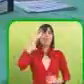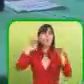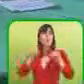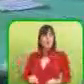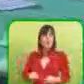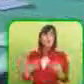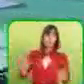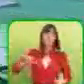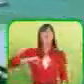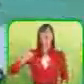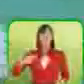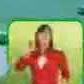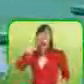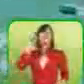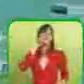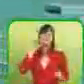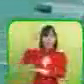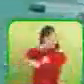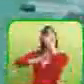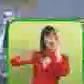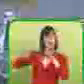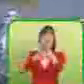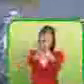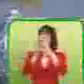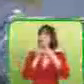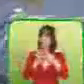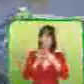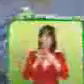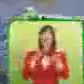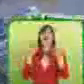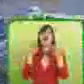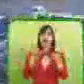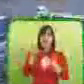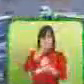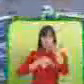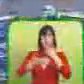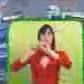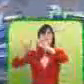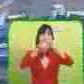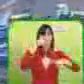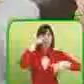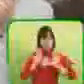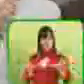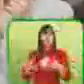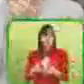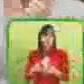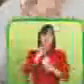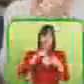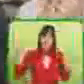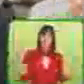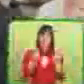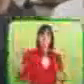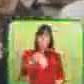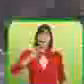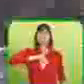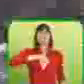Os verdes defendem uma Europa de cooperação, de ajuda entre os diferentes povos, por forma a promover